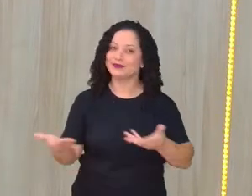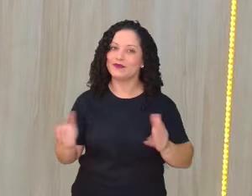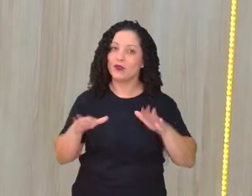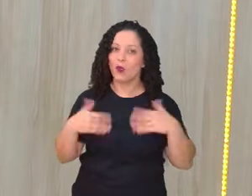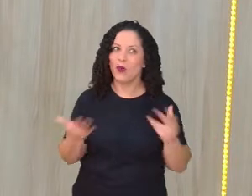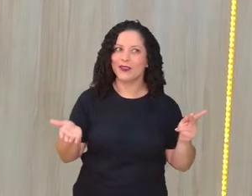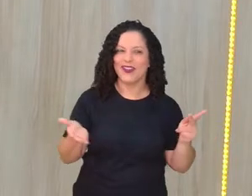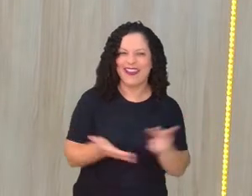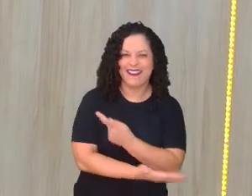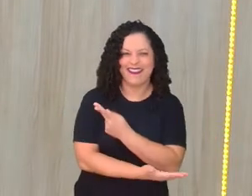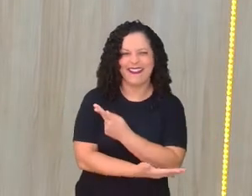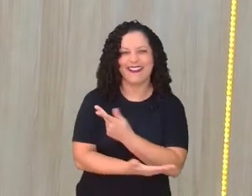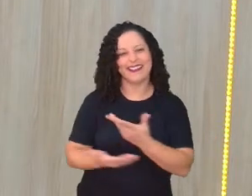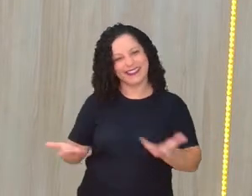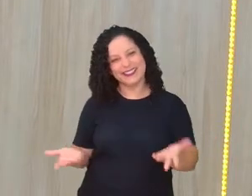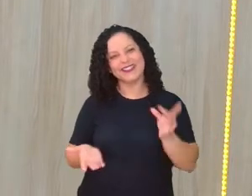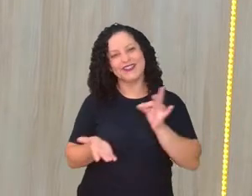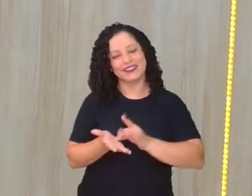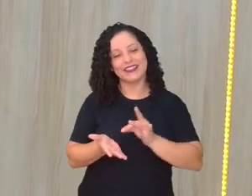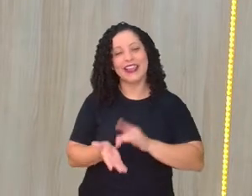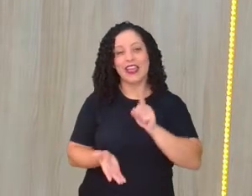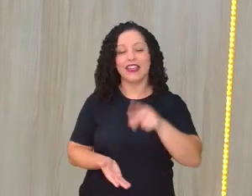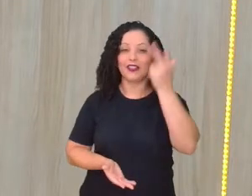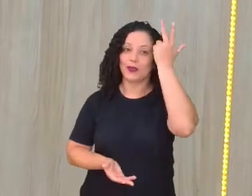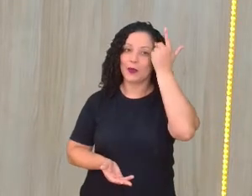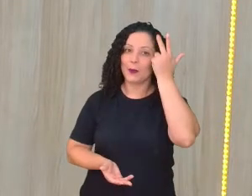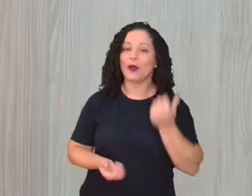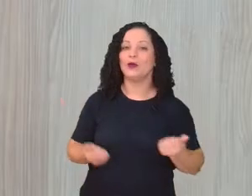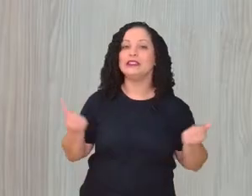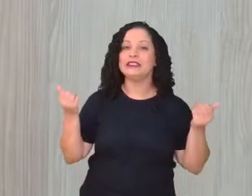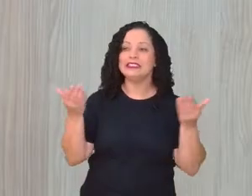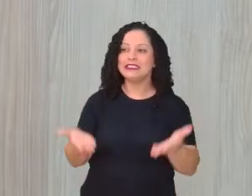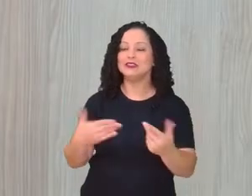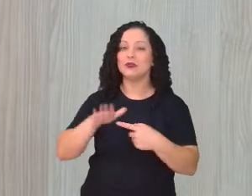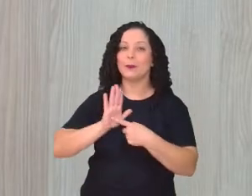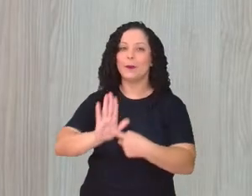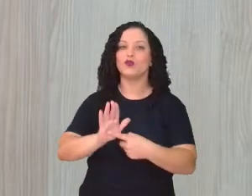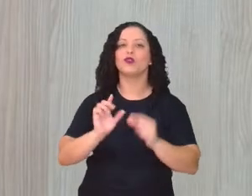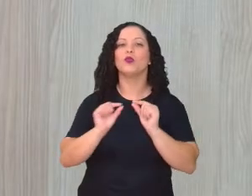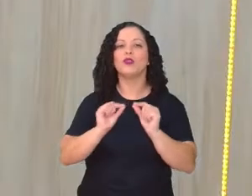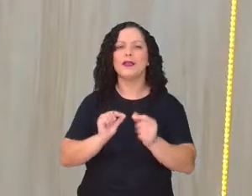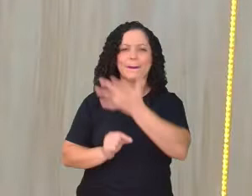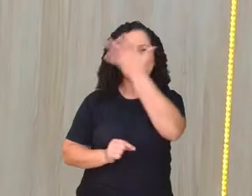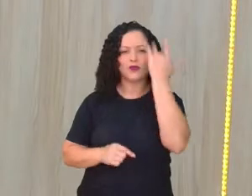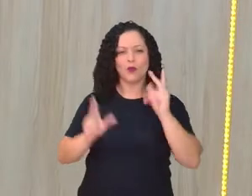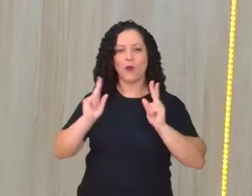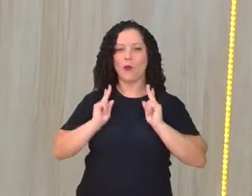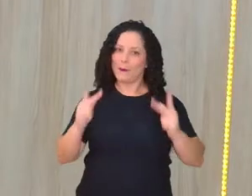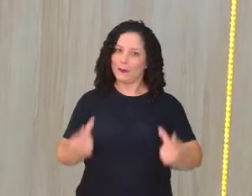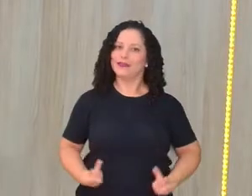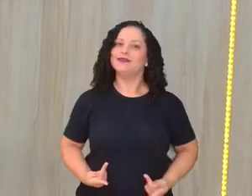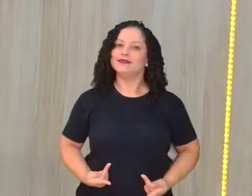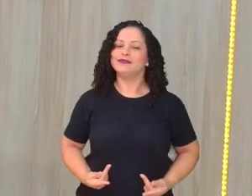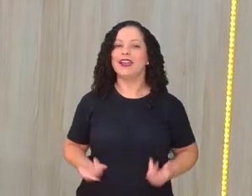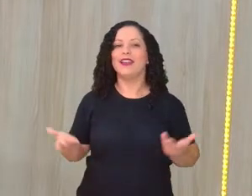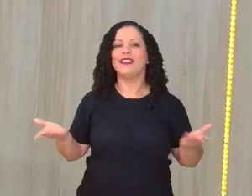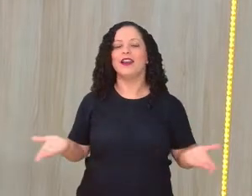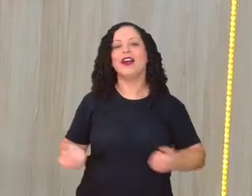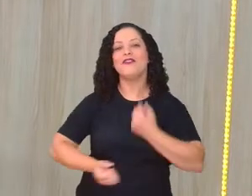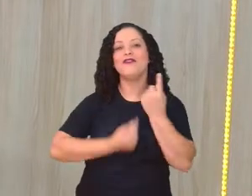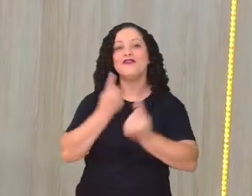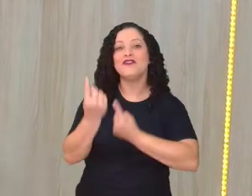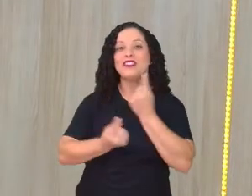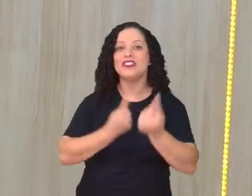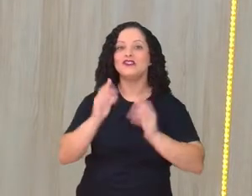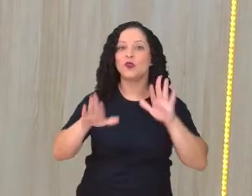ou paga algum mico aqui, por Pois é. exemplo. E isso traz humanidade, né? Exatamente. Eu, por exemplo, né, quando fecho aí para a professora